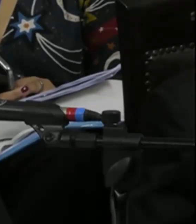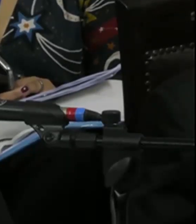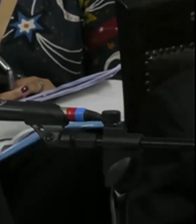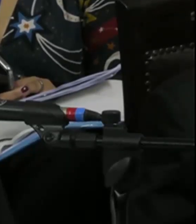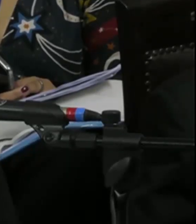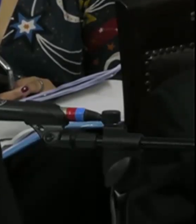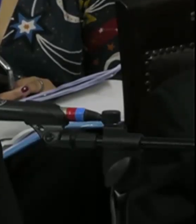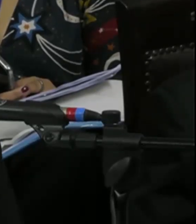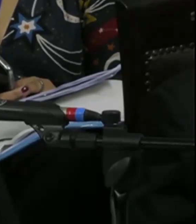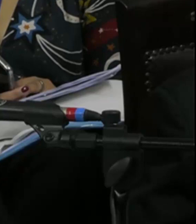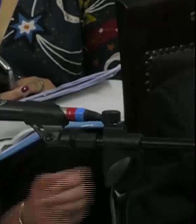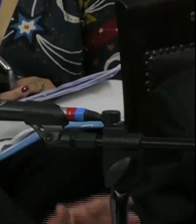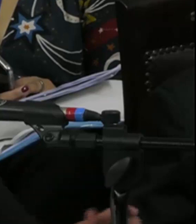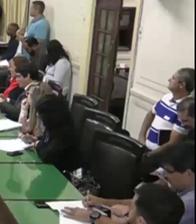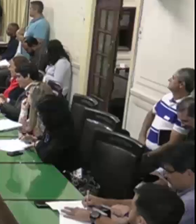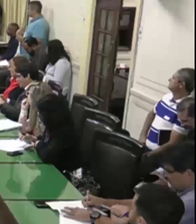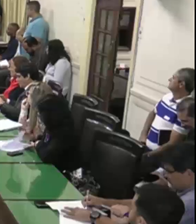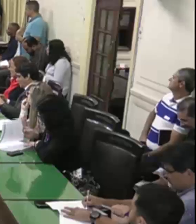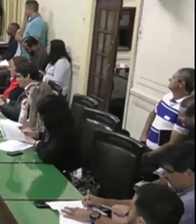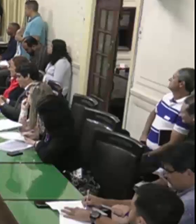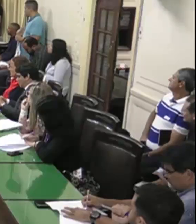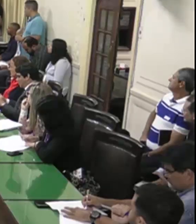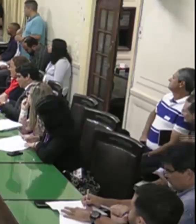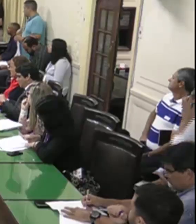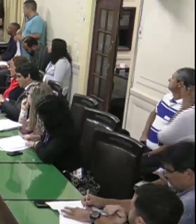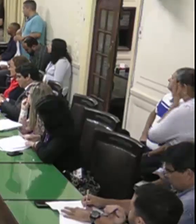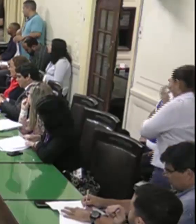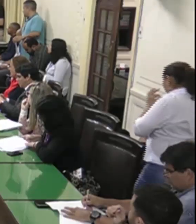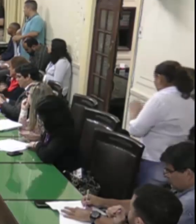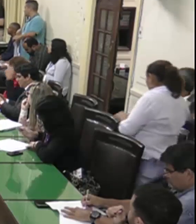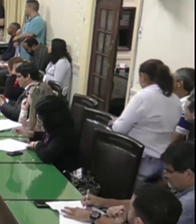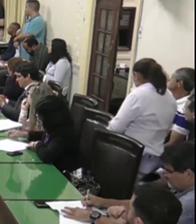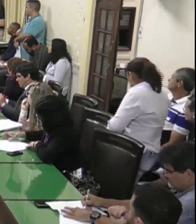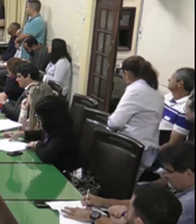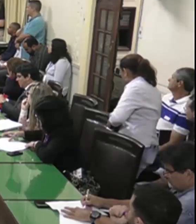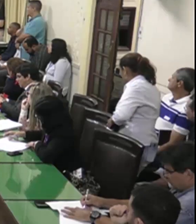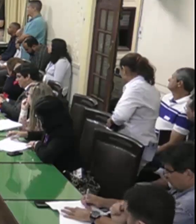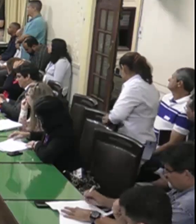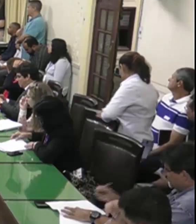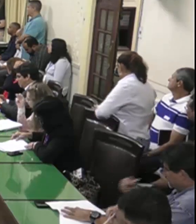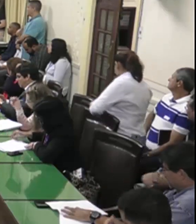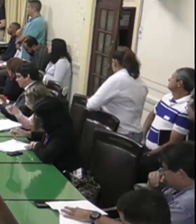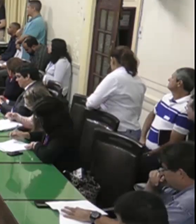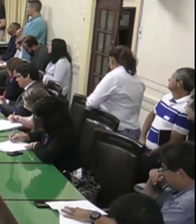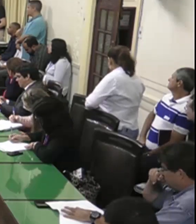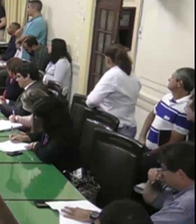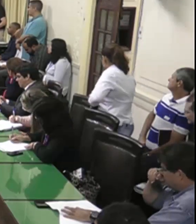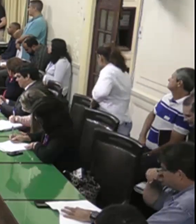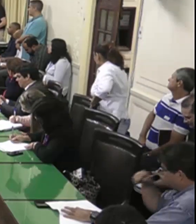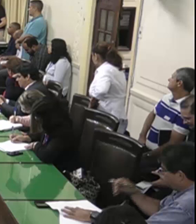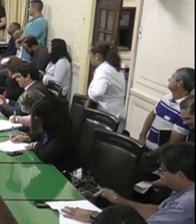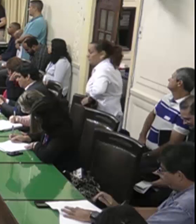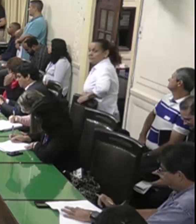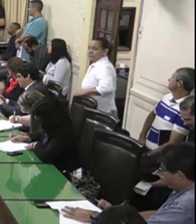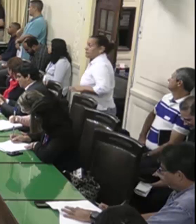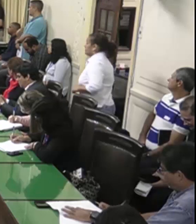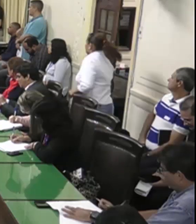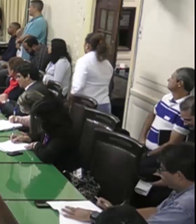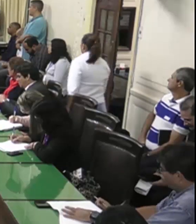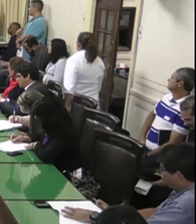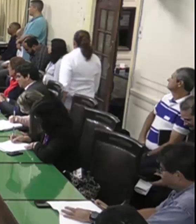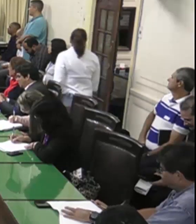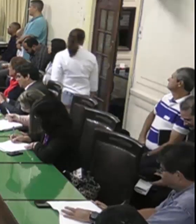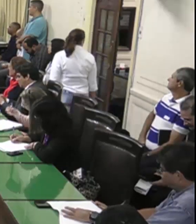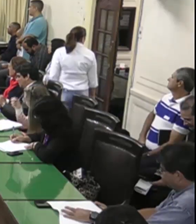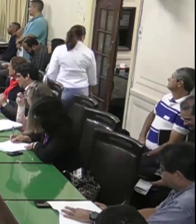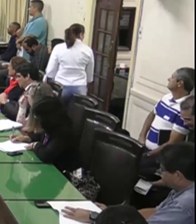do FECP. Ok? Deputado, então, 2-1. Deputado Anderson Moraes. Favorável, Favorável. presidente. 3-1. Contingenciamento de